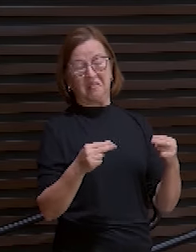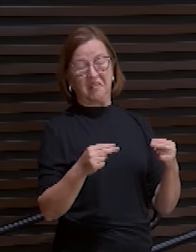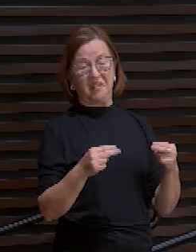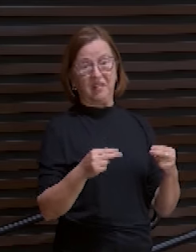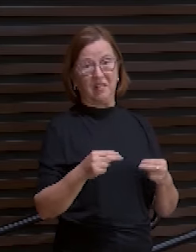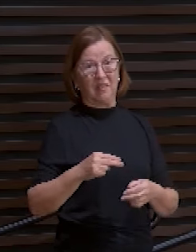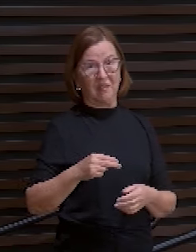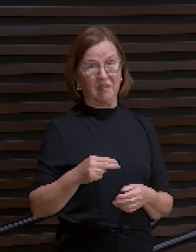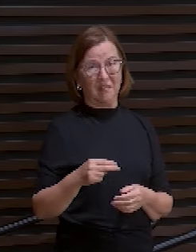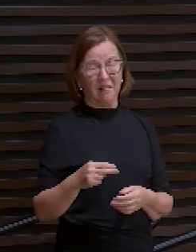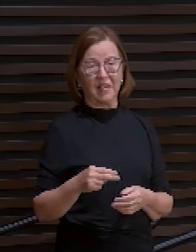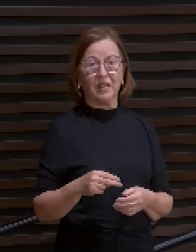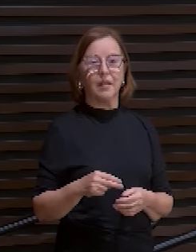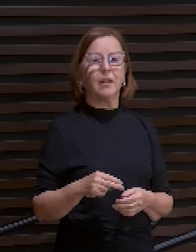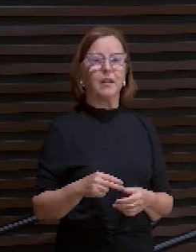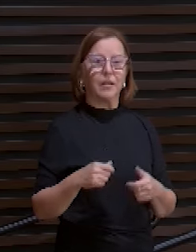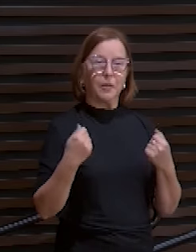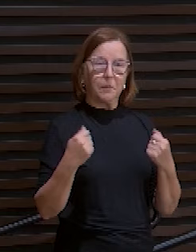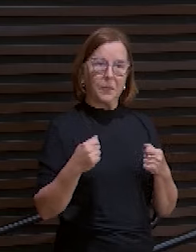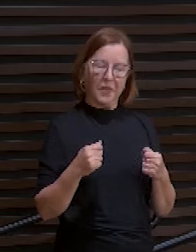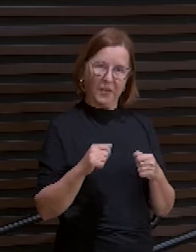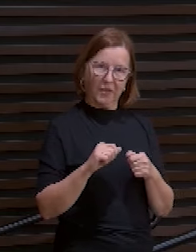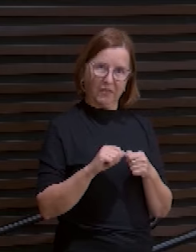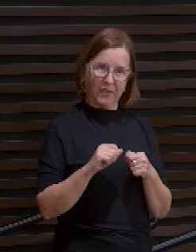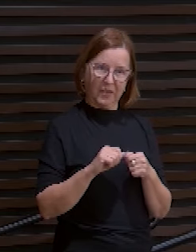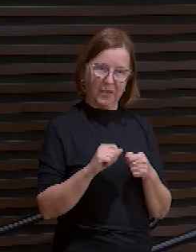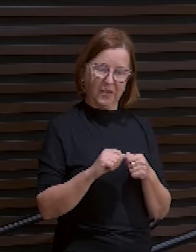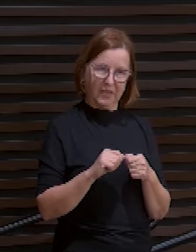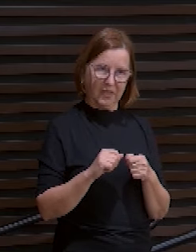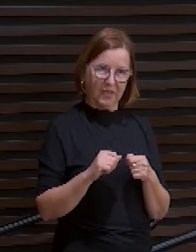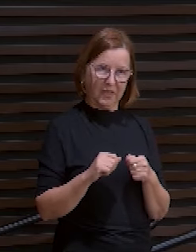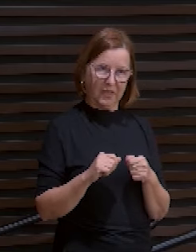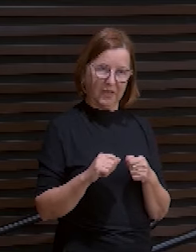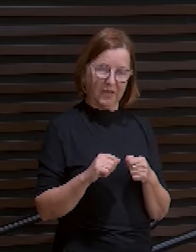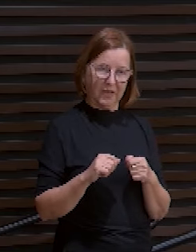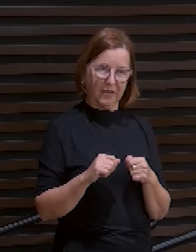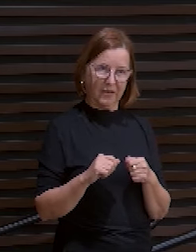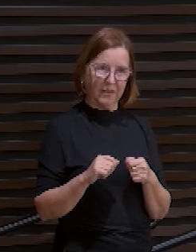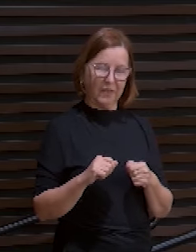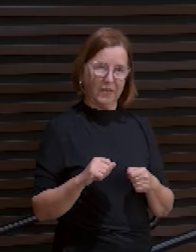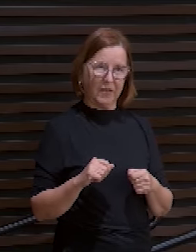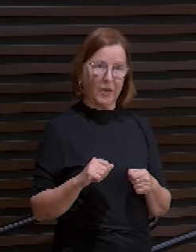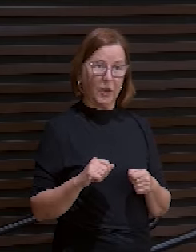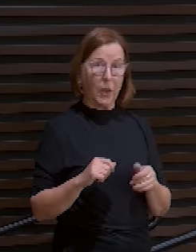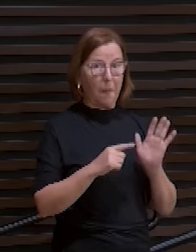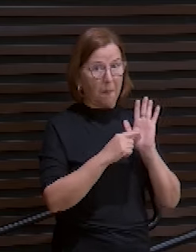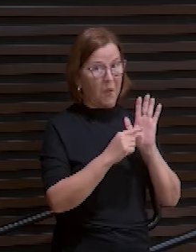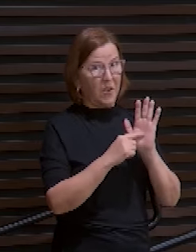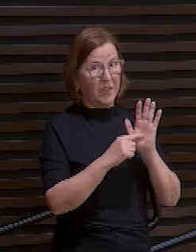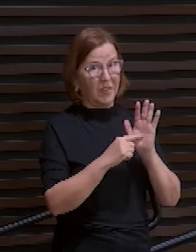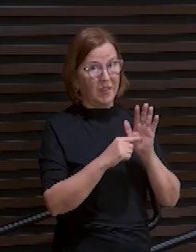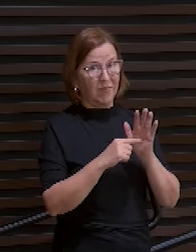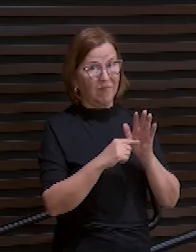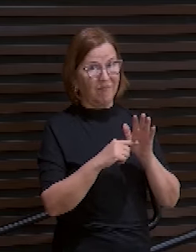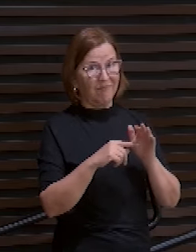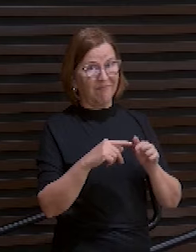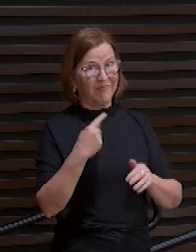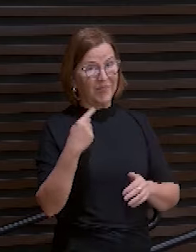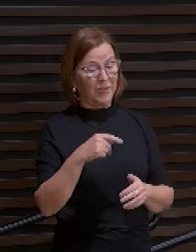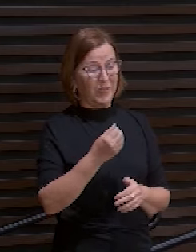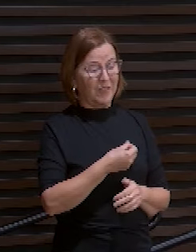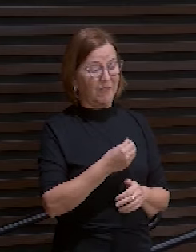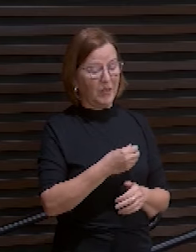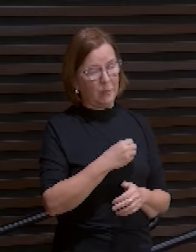sua deve fazê-lo em relação à sua miséria e pecado